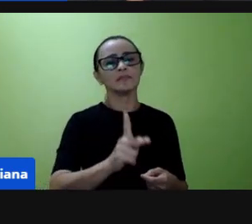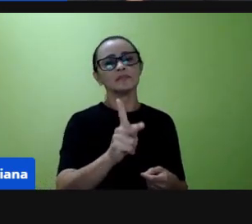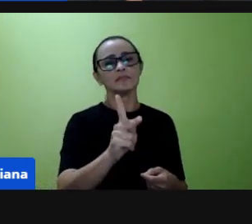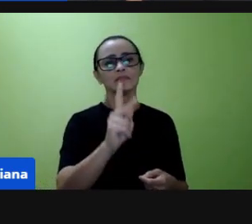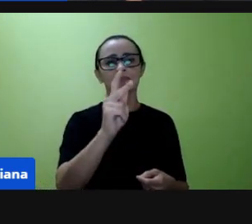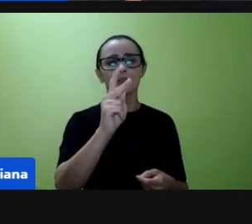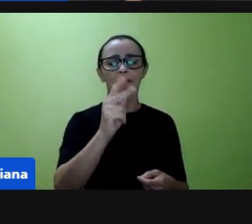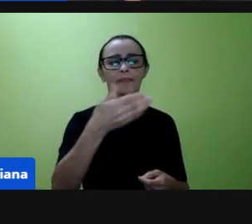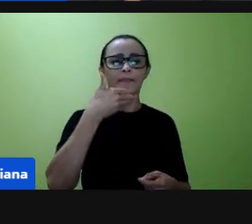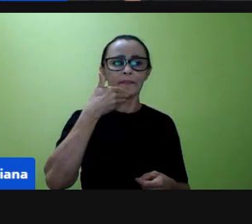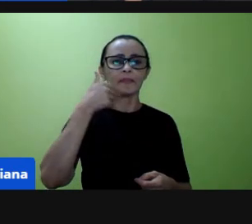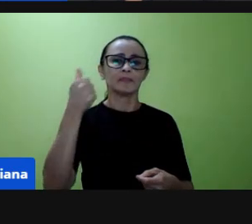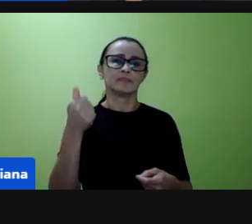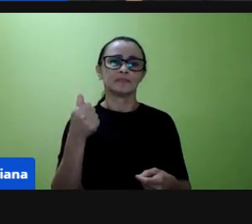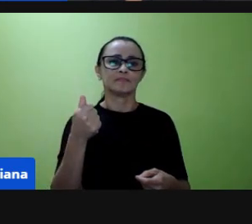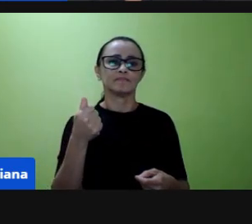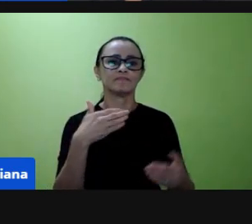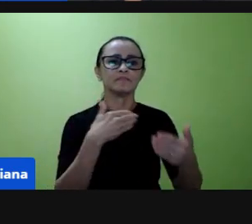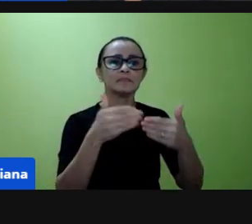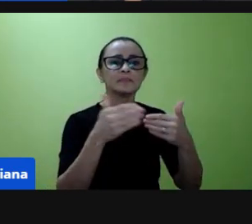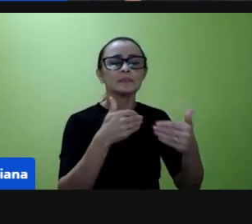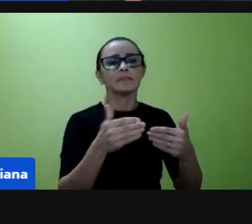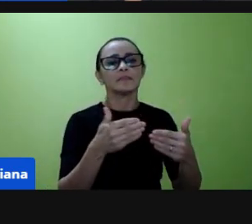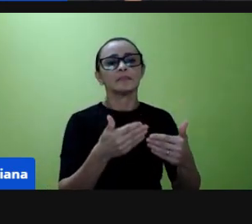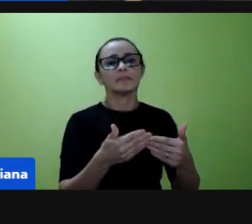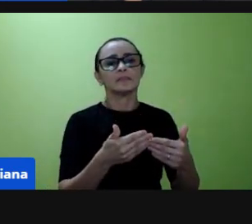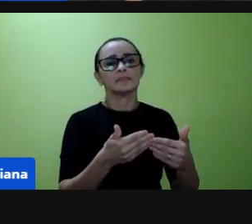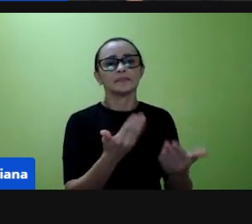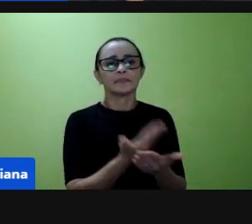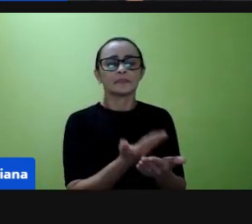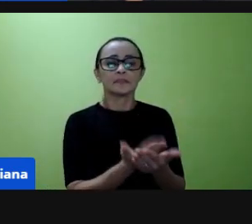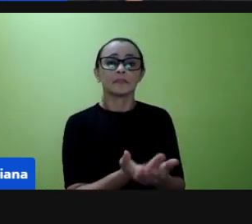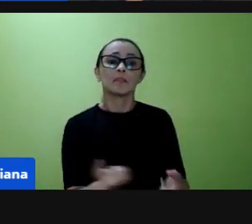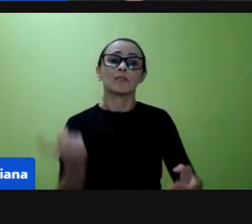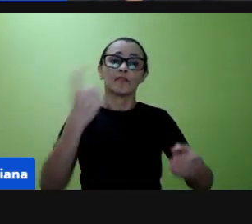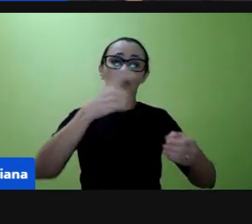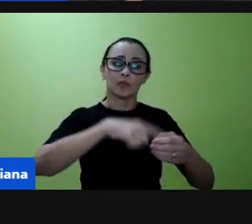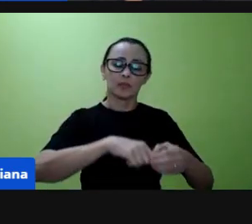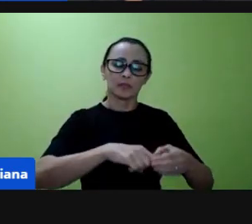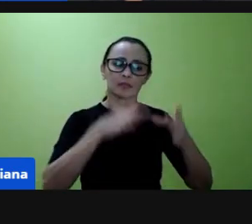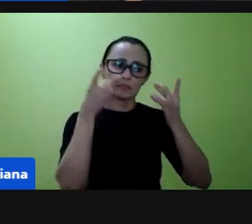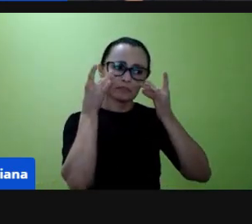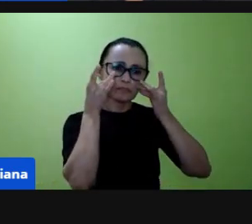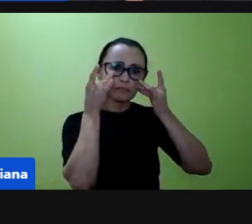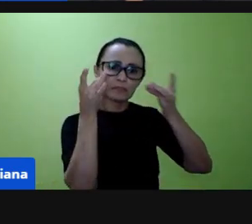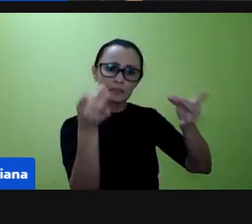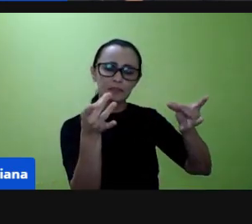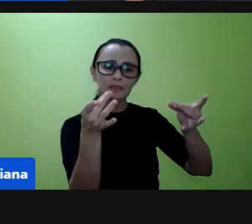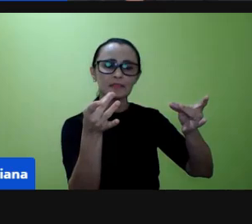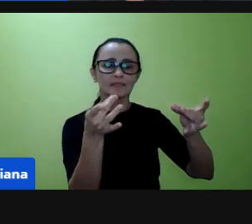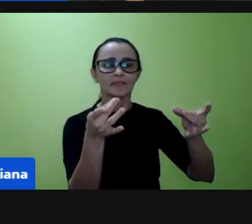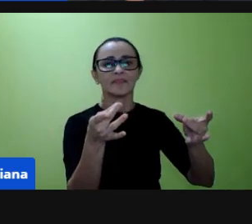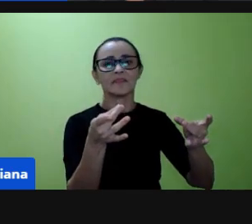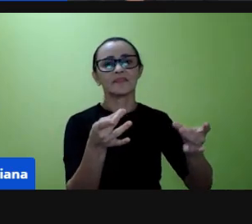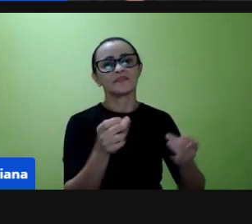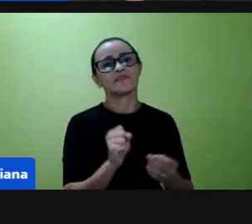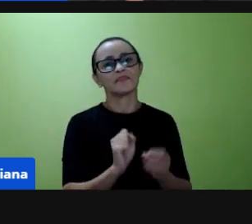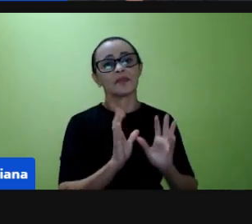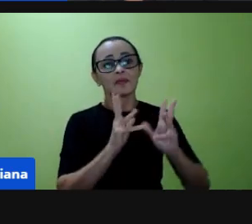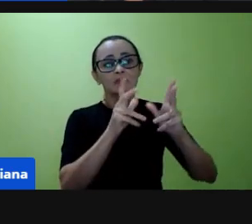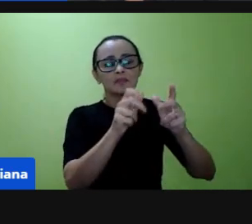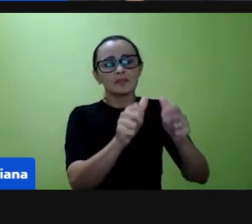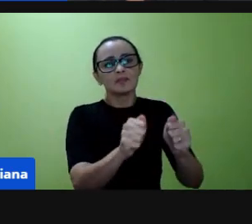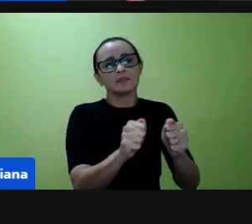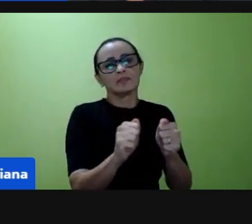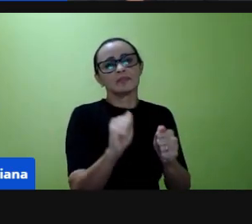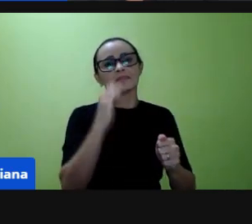as aulas voltando a ser presencial, eu já entendi que isso que nós vivemos, ele vai continuar. Nós podemos